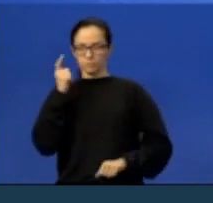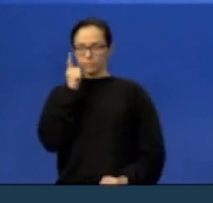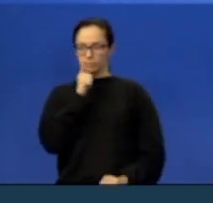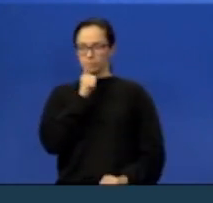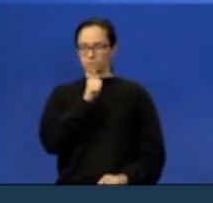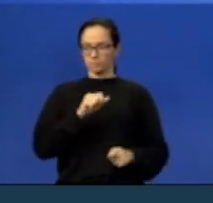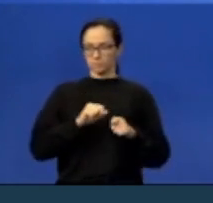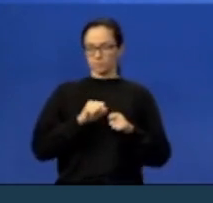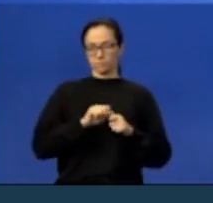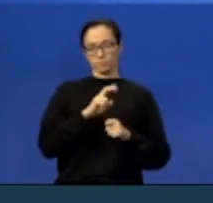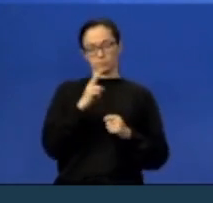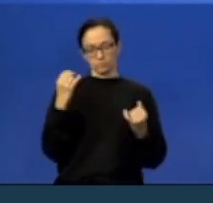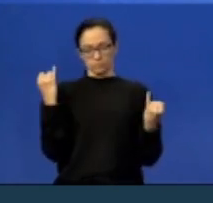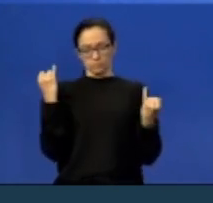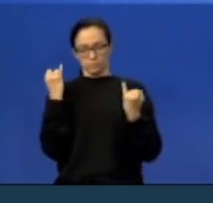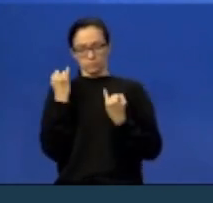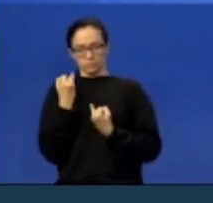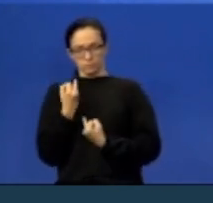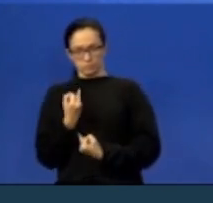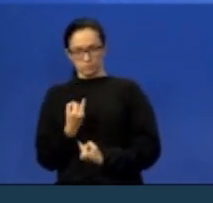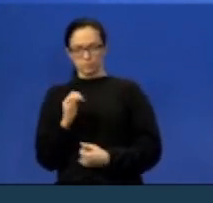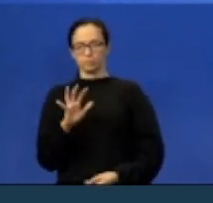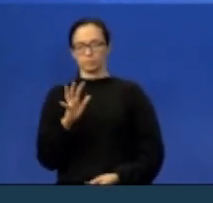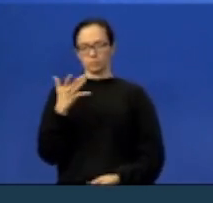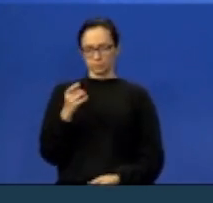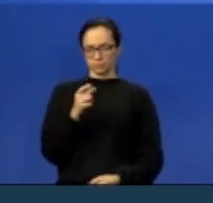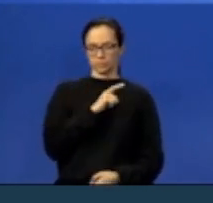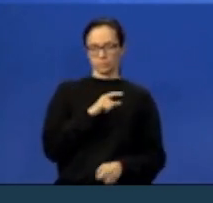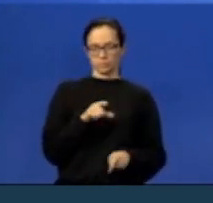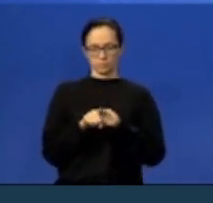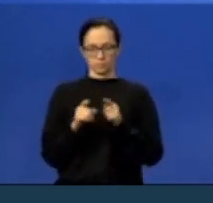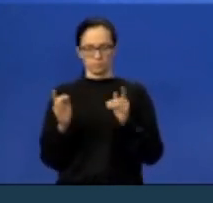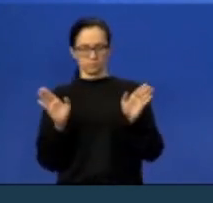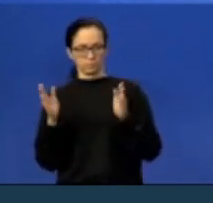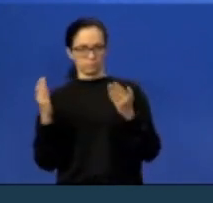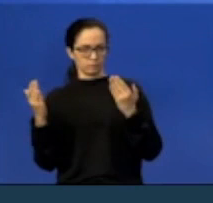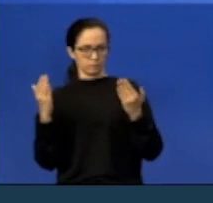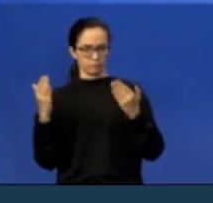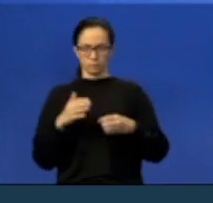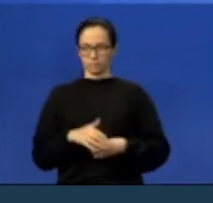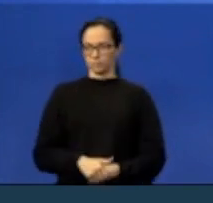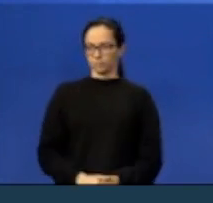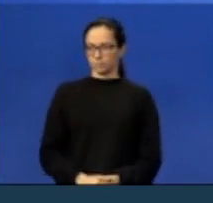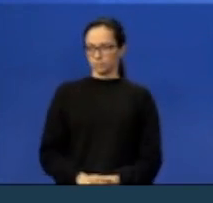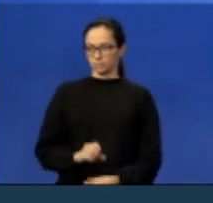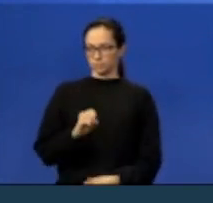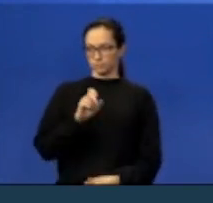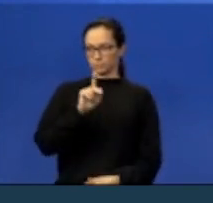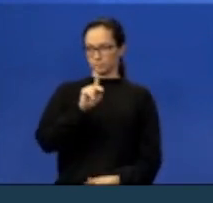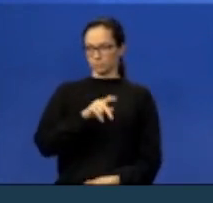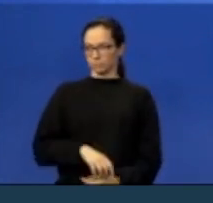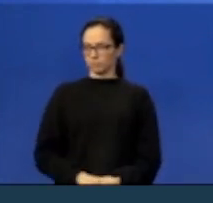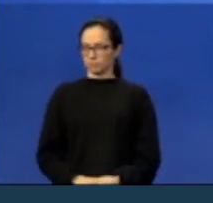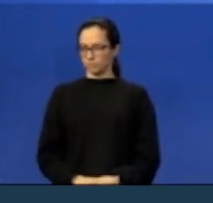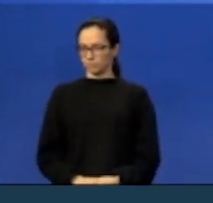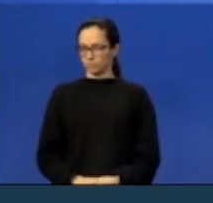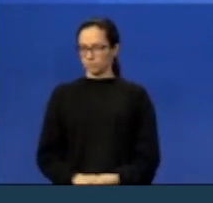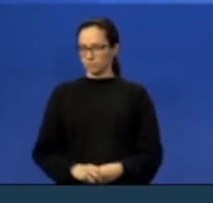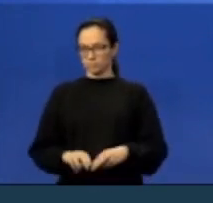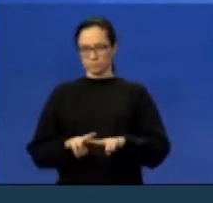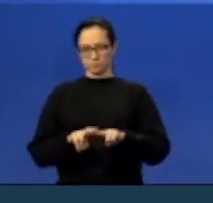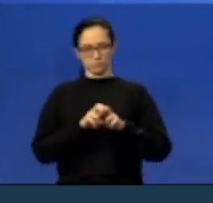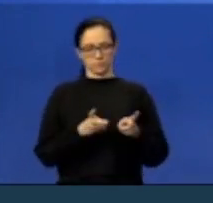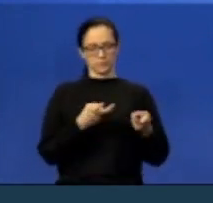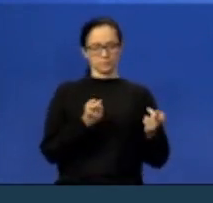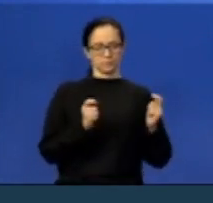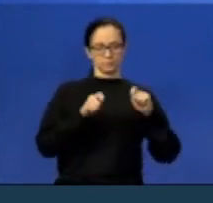uma perda de massa óssea, quanto hipertrofia, que é o que a gente às vezes verifica no indivíduo atleta. Então, a gente vai falar um